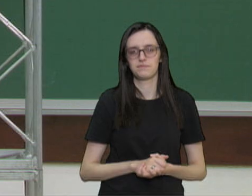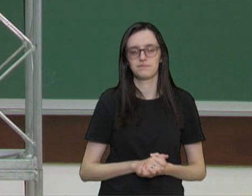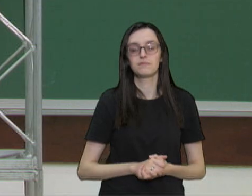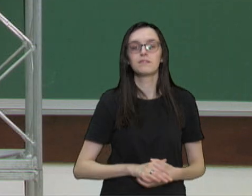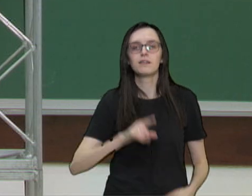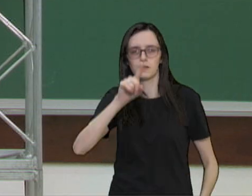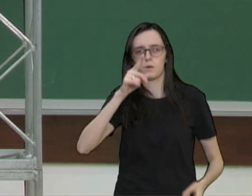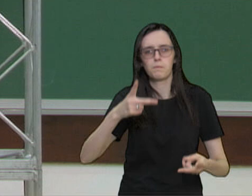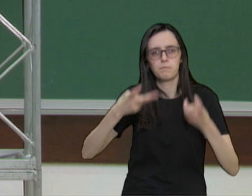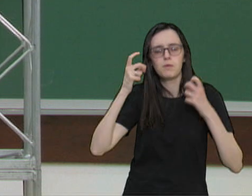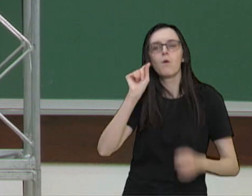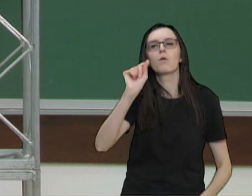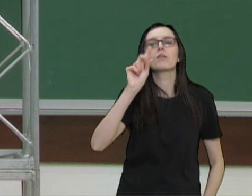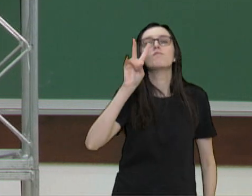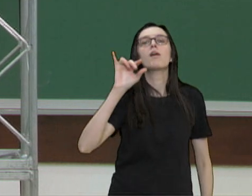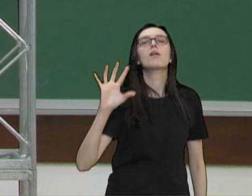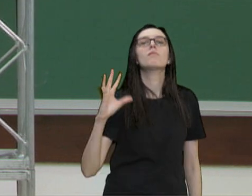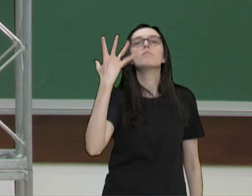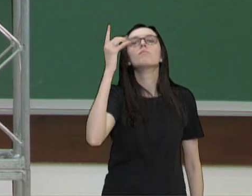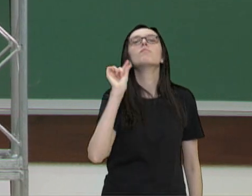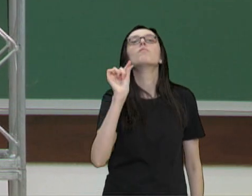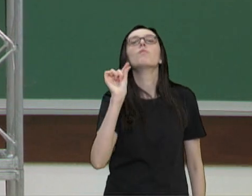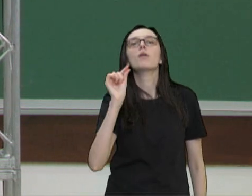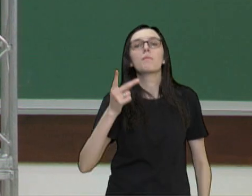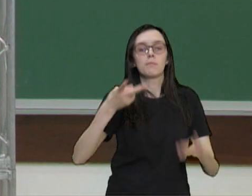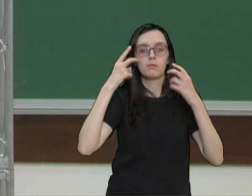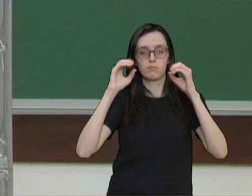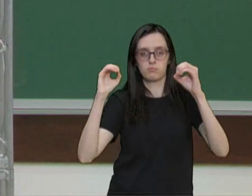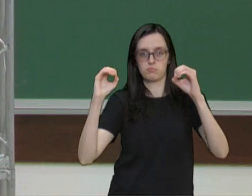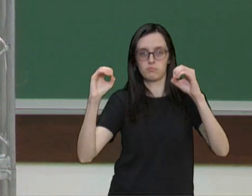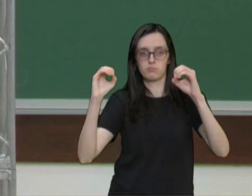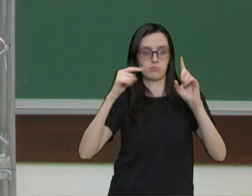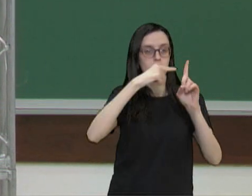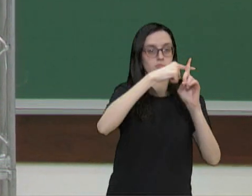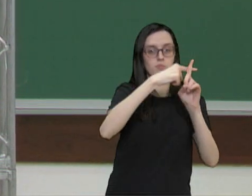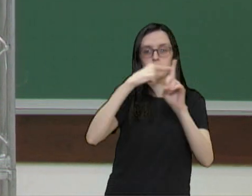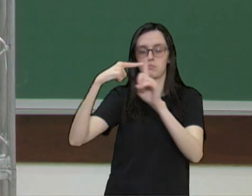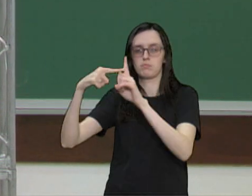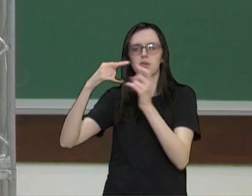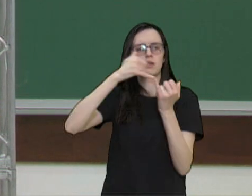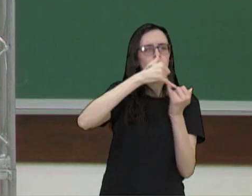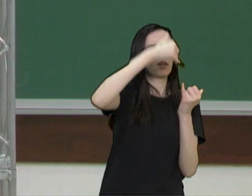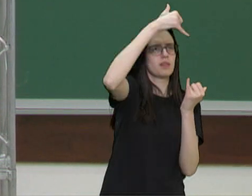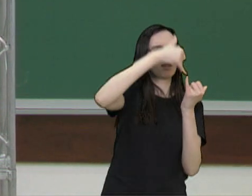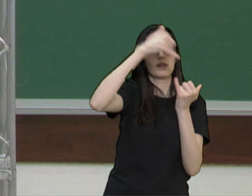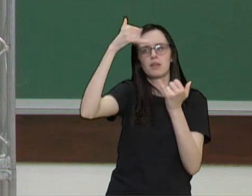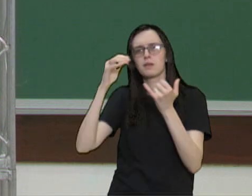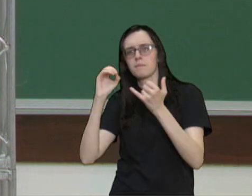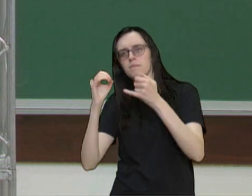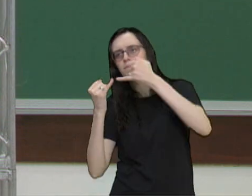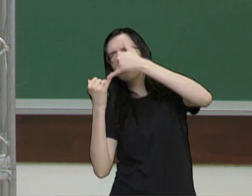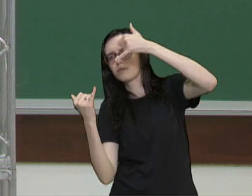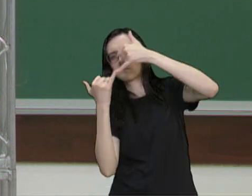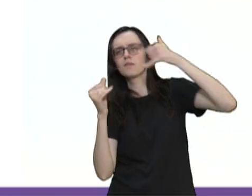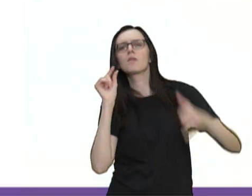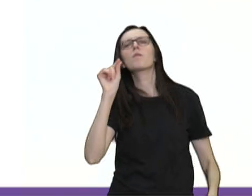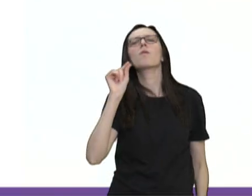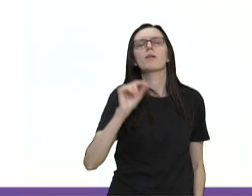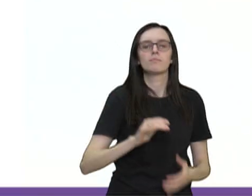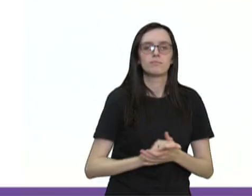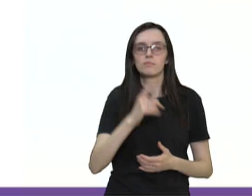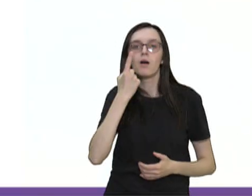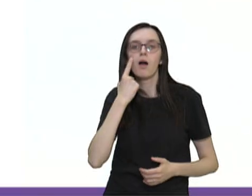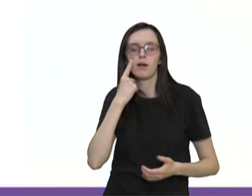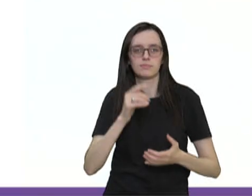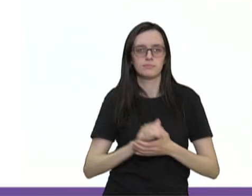Então percebemos que vai acontecer com as linhas de campo elétrico entre duas cargas positivas. Imaginemos aqui, ó. Então